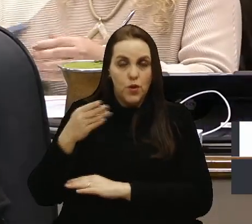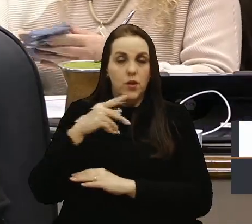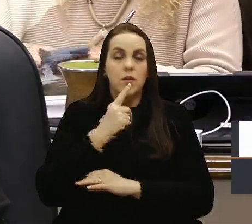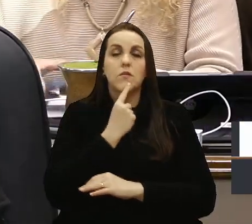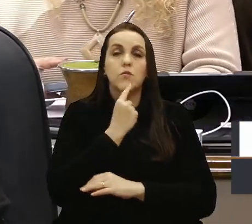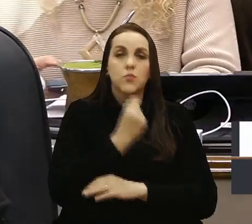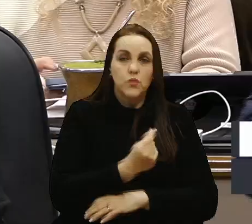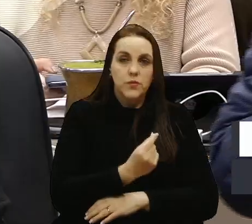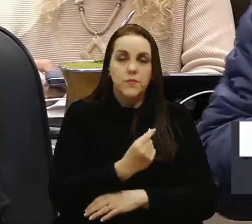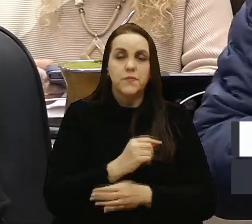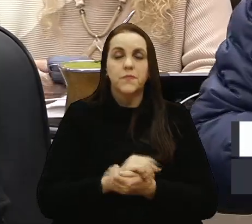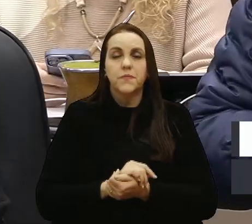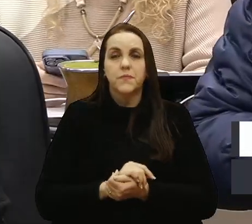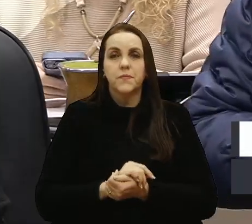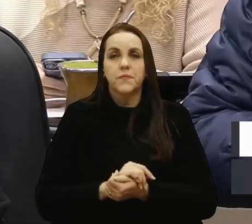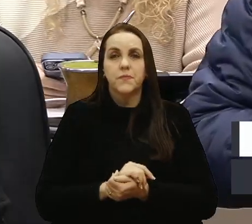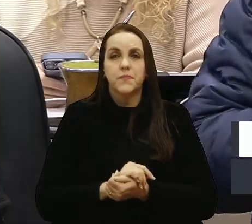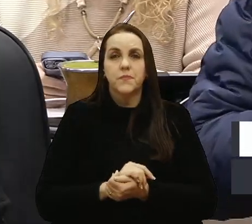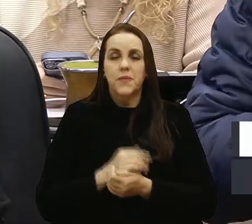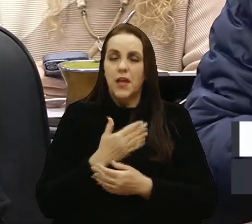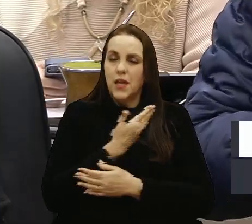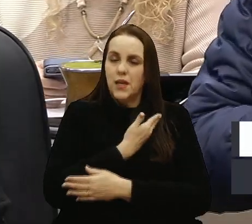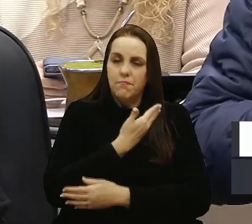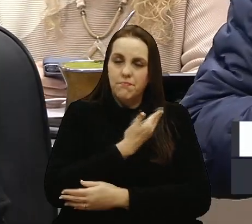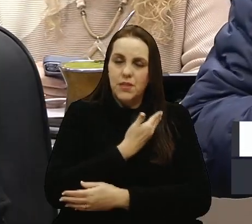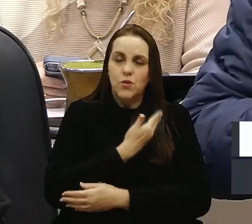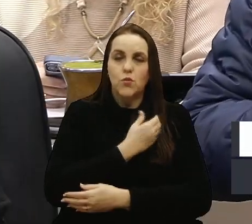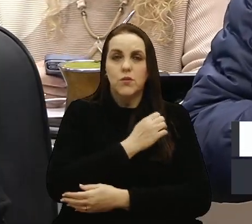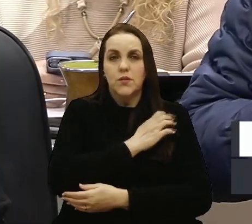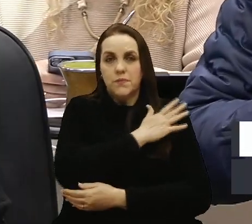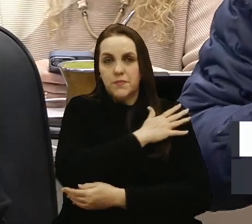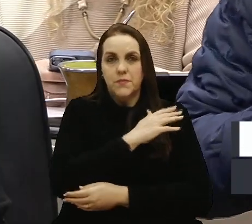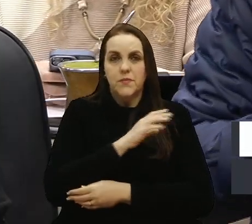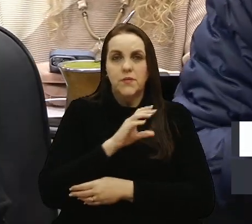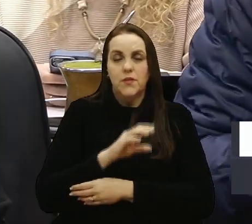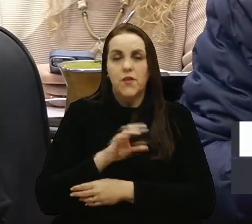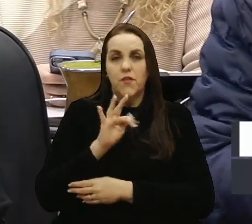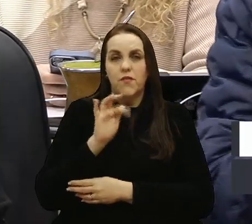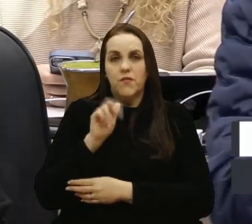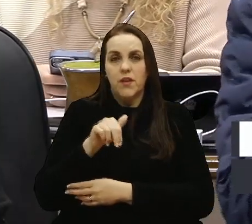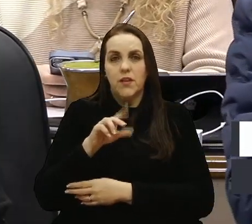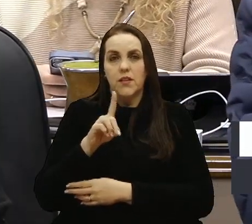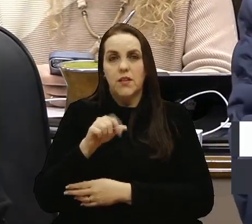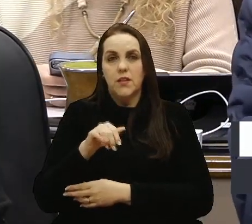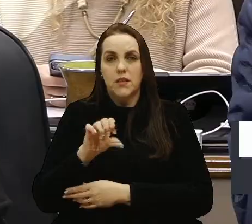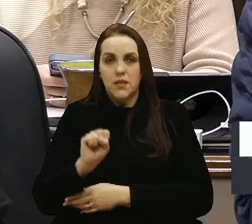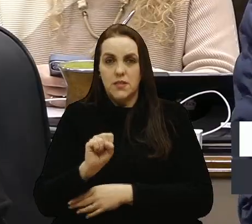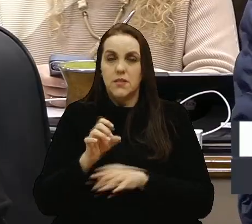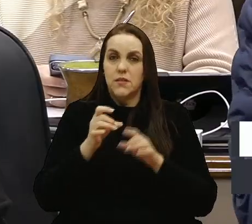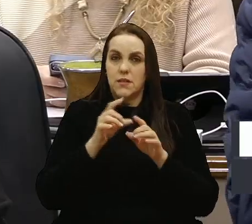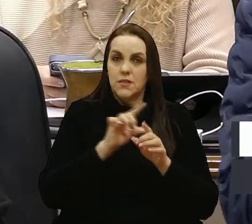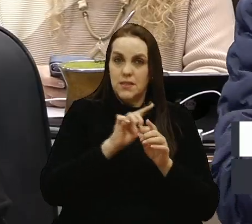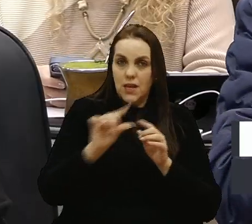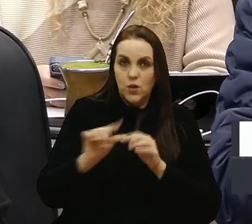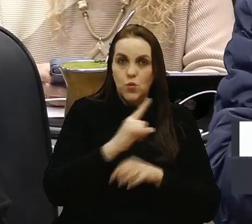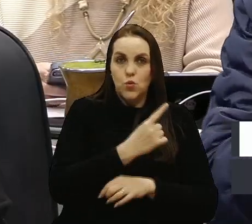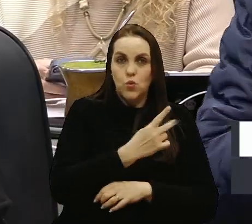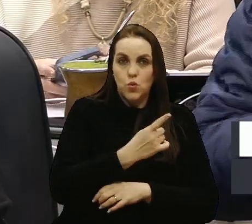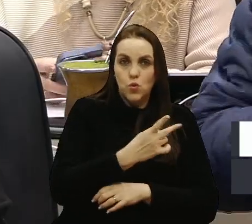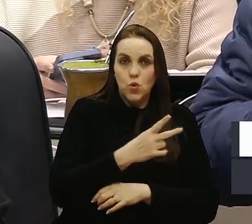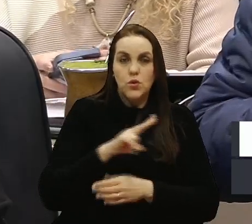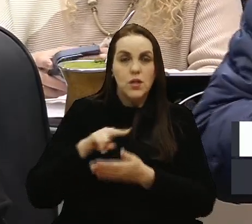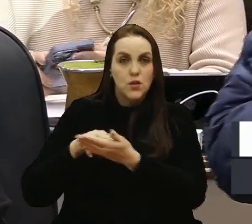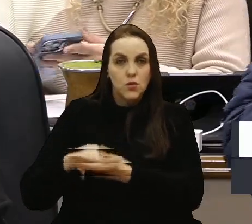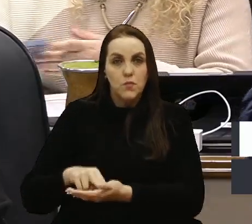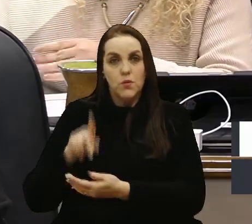João Wes, né, o nosso grande amigo, o Tenente Coronel Fernandes, né, que sai do comando do 12 BPM, assume o batalhão de